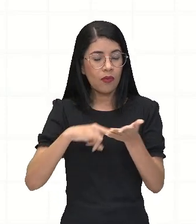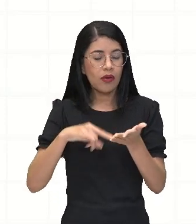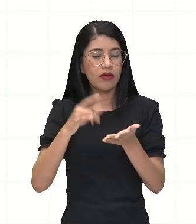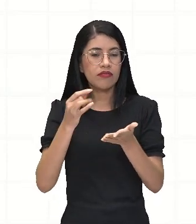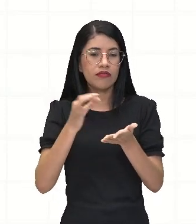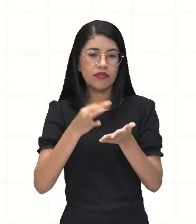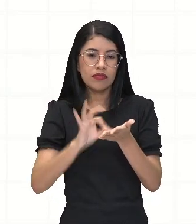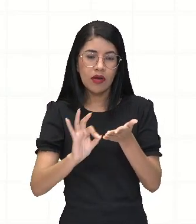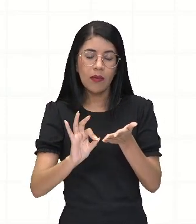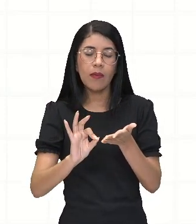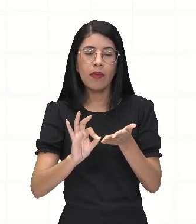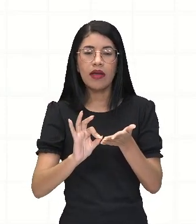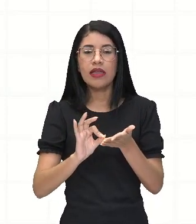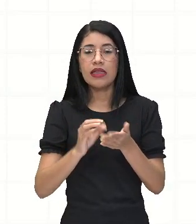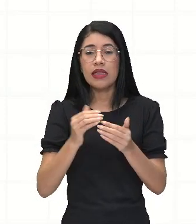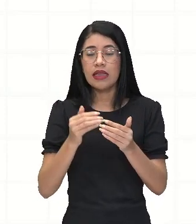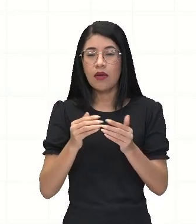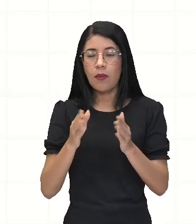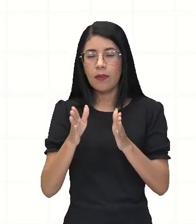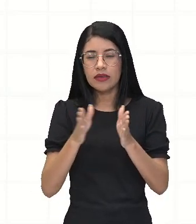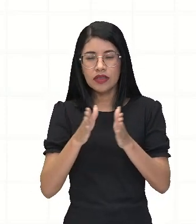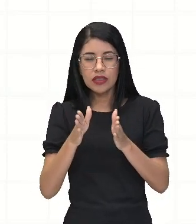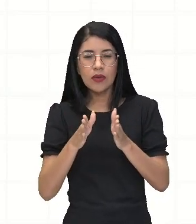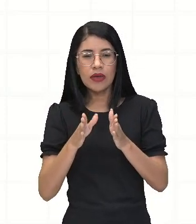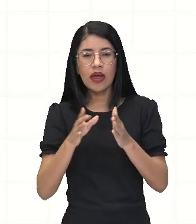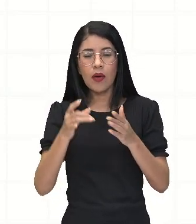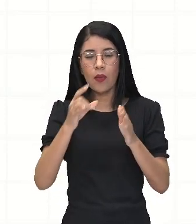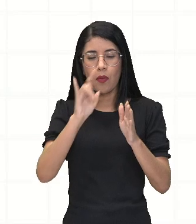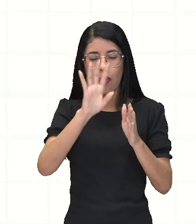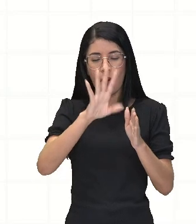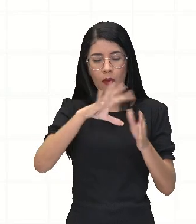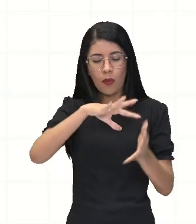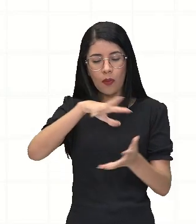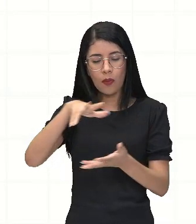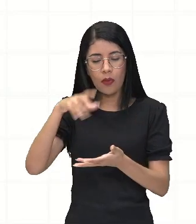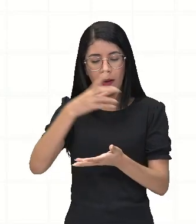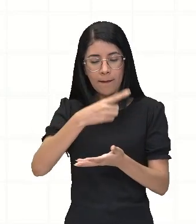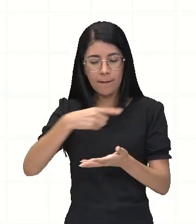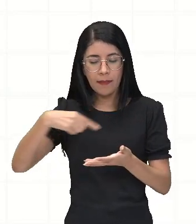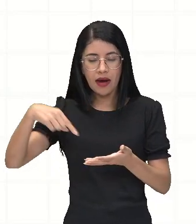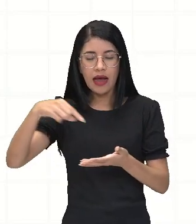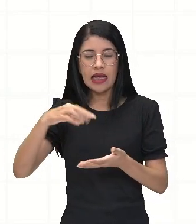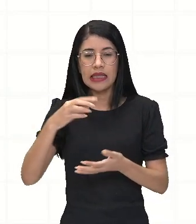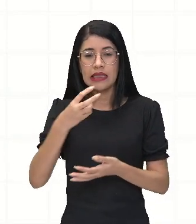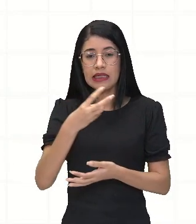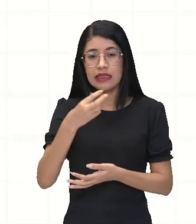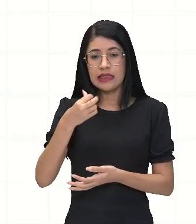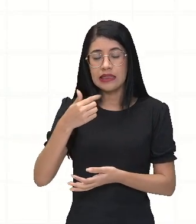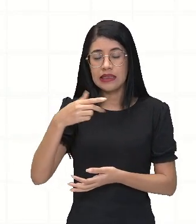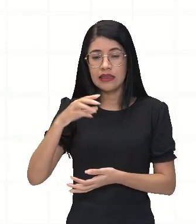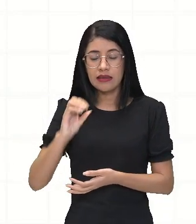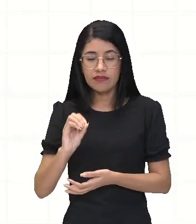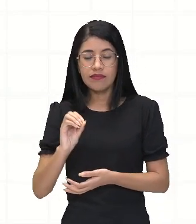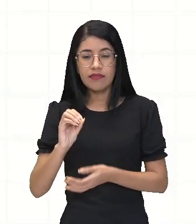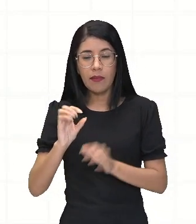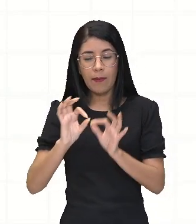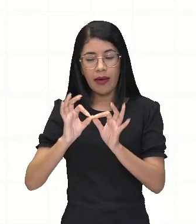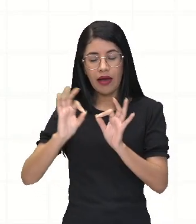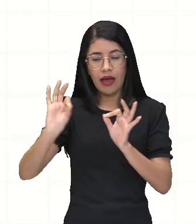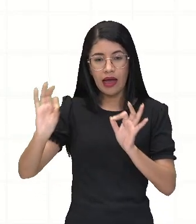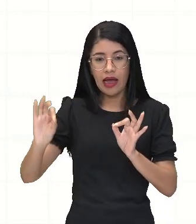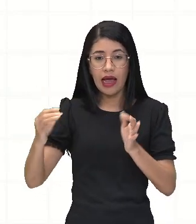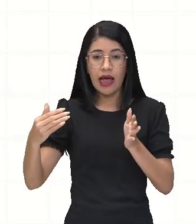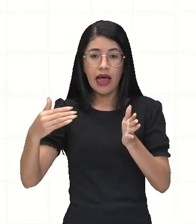seguinte: a partir de um meridiano que fica a 370 léguas das ilhas de Cabo Verde,